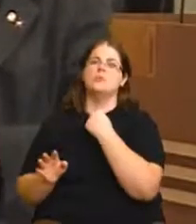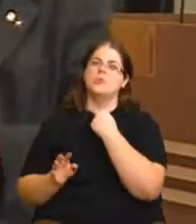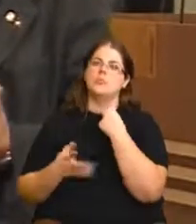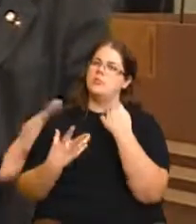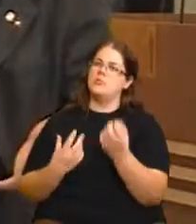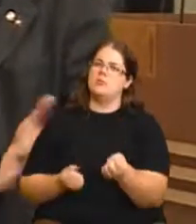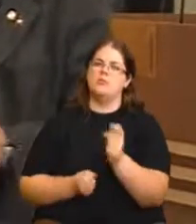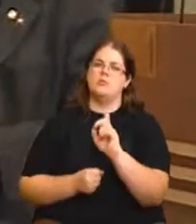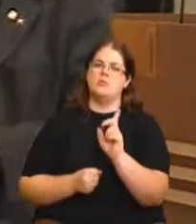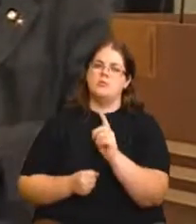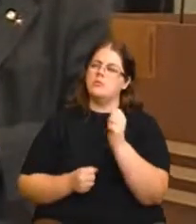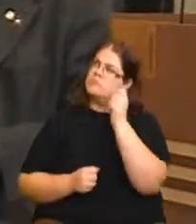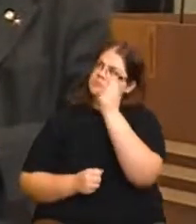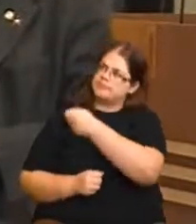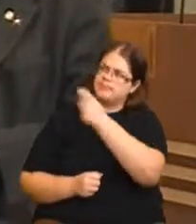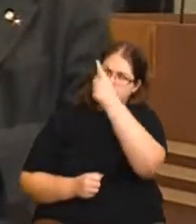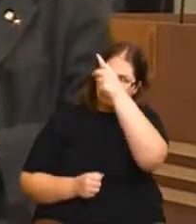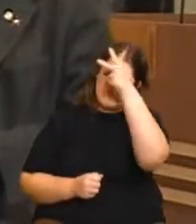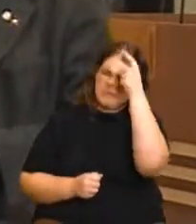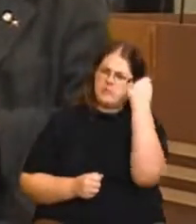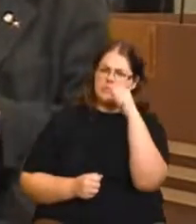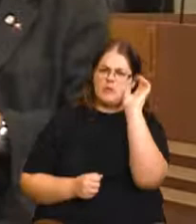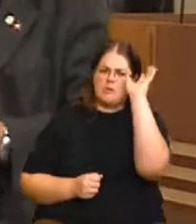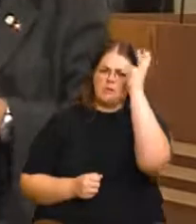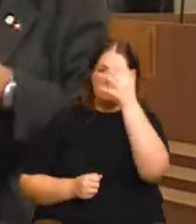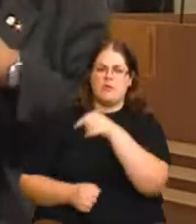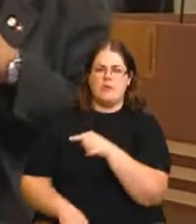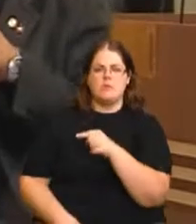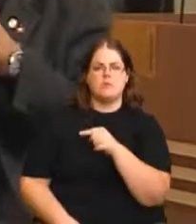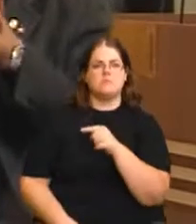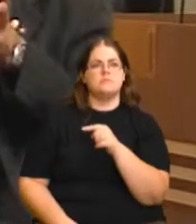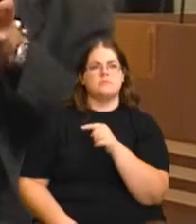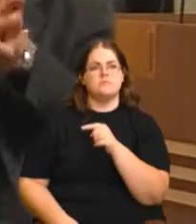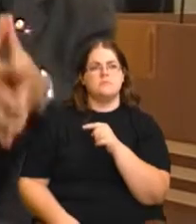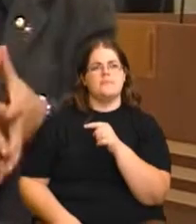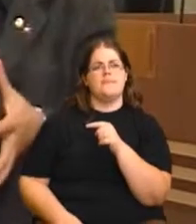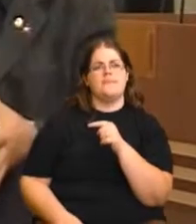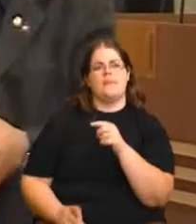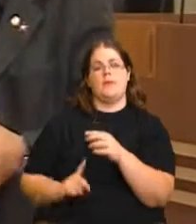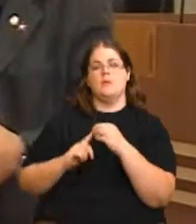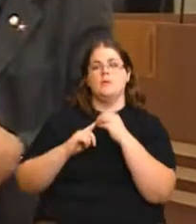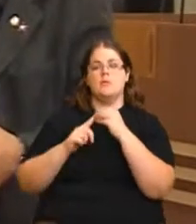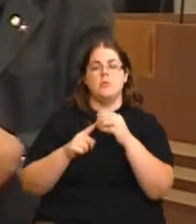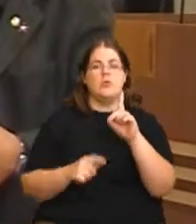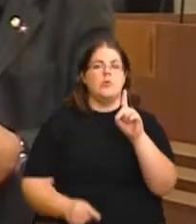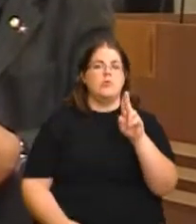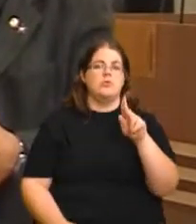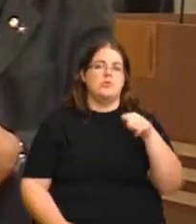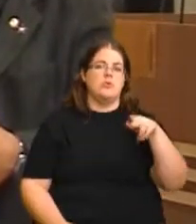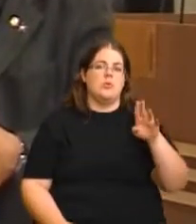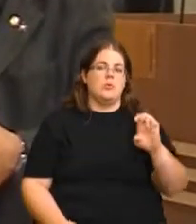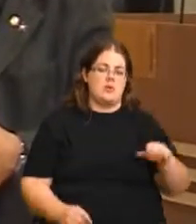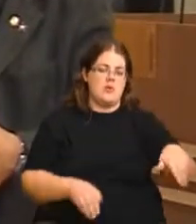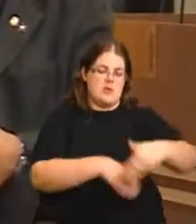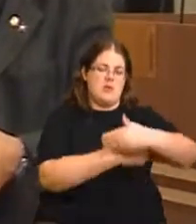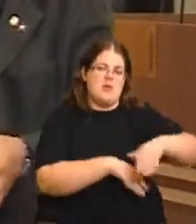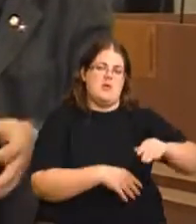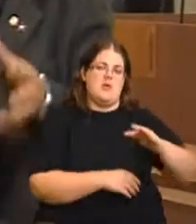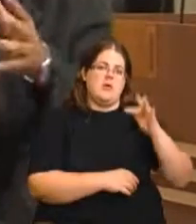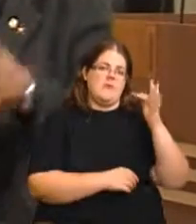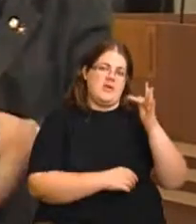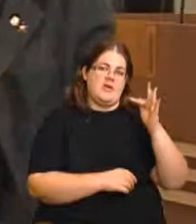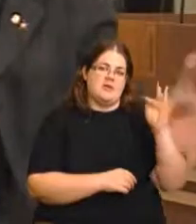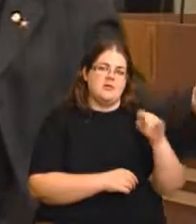deixar isso. Nós vamos cobrar do prefeito uma solução de modo especial, especificamente da Duque de Caxias, que se transformou